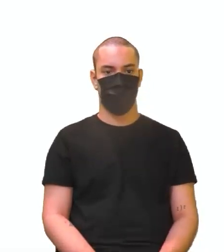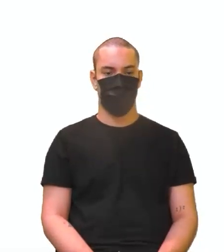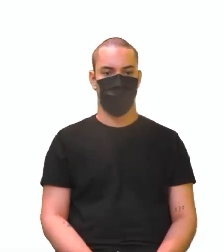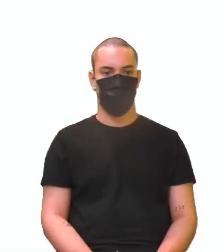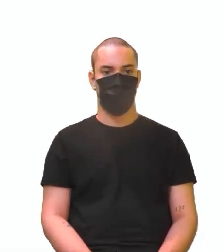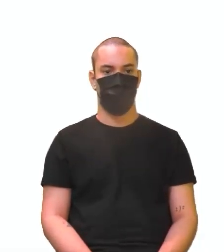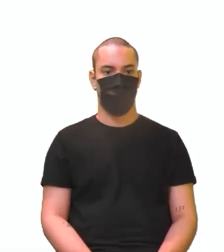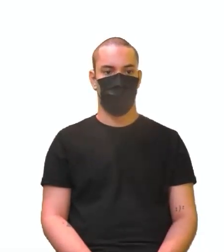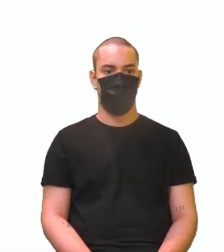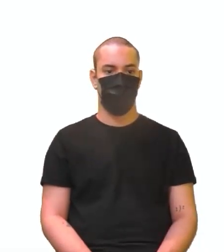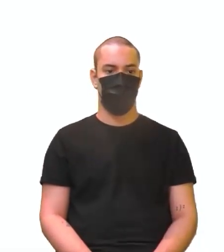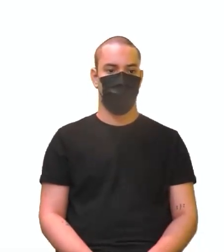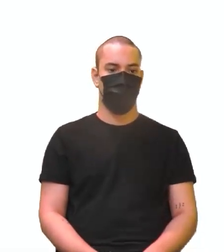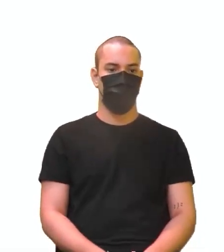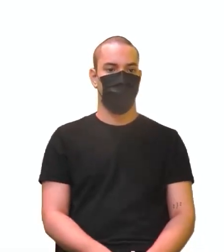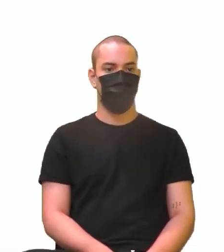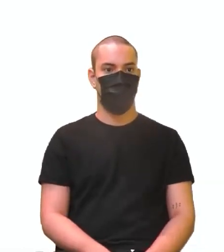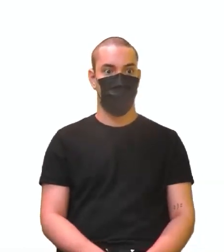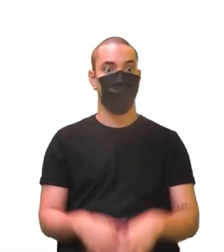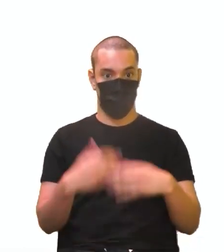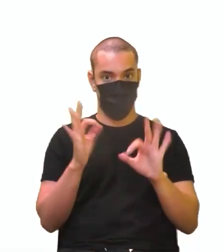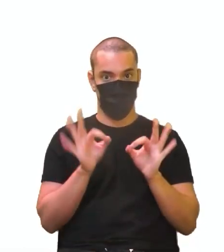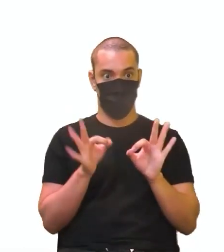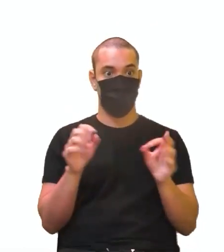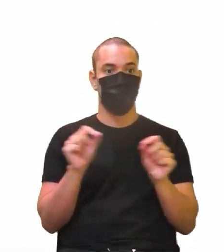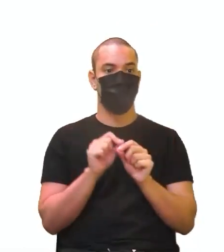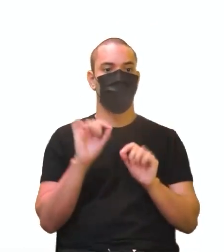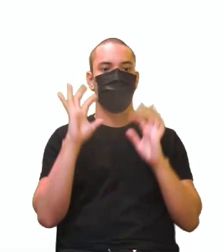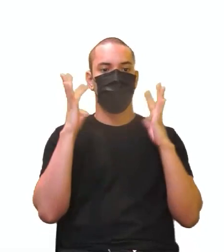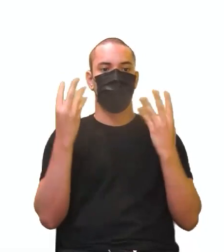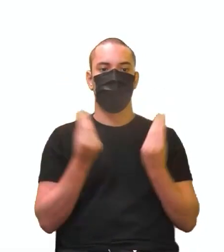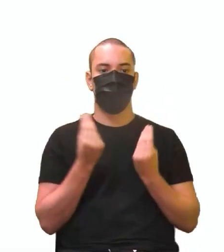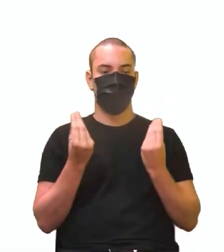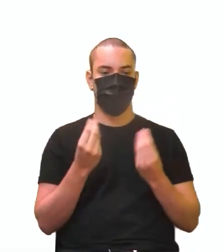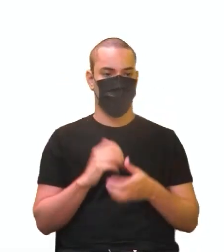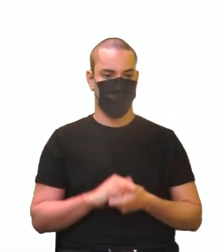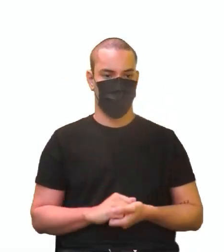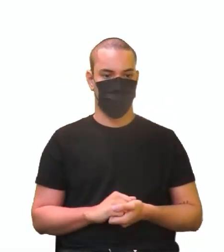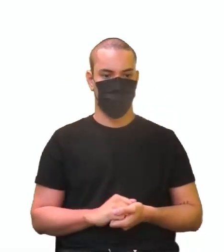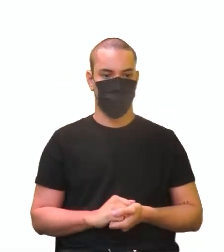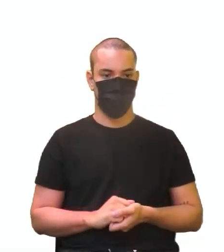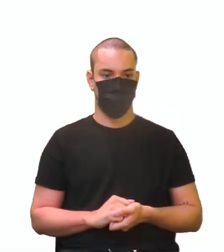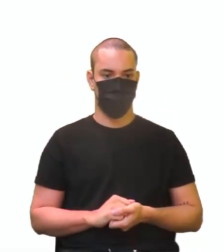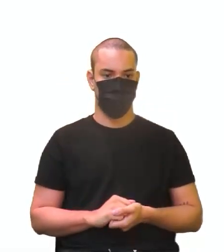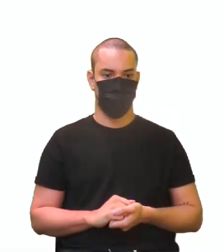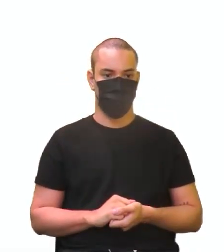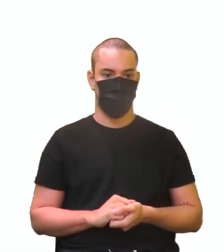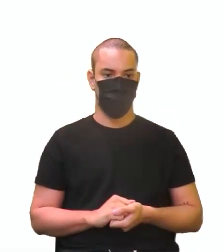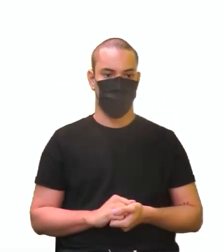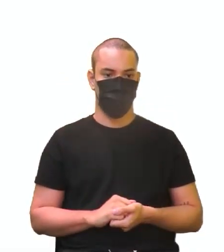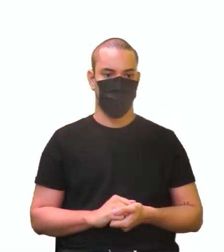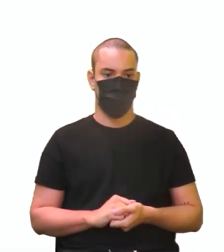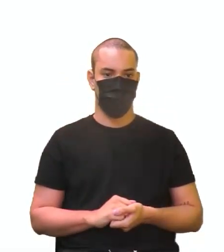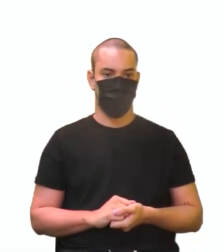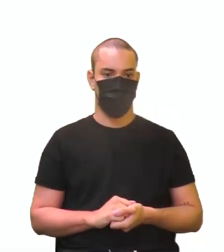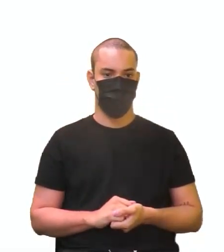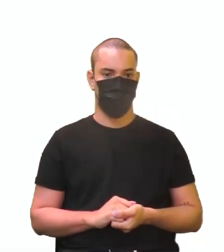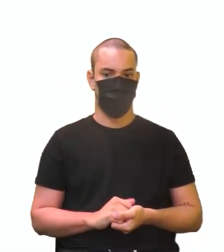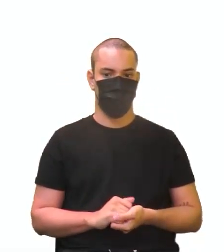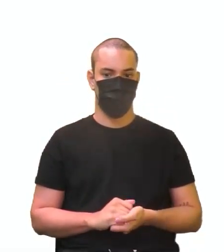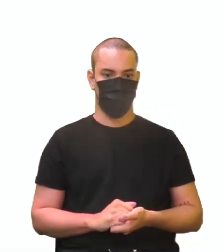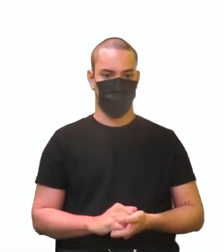É. Pronto. Eu vou mudar aqui, com rapidão. Tá. Pezão, pezinho. Isso.